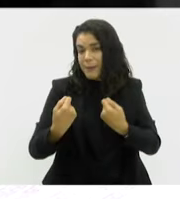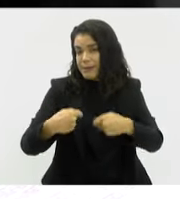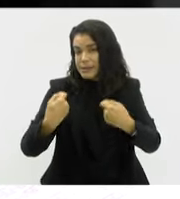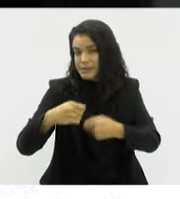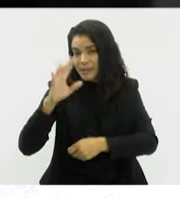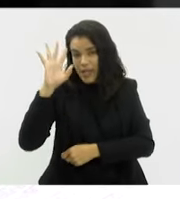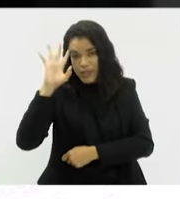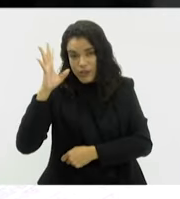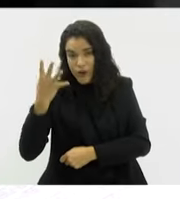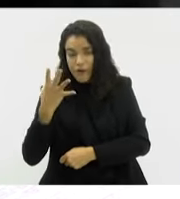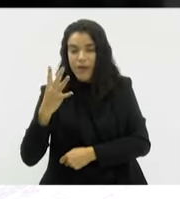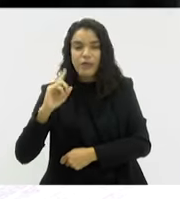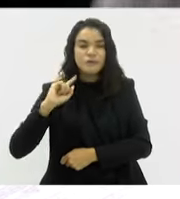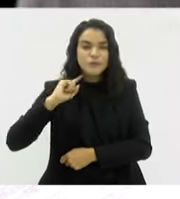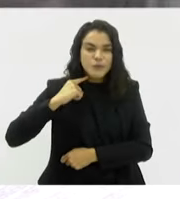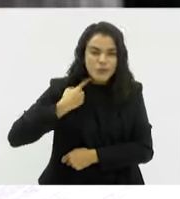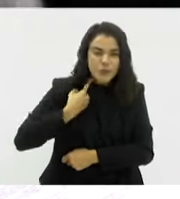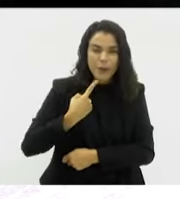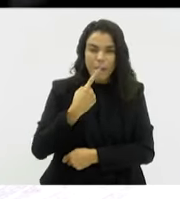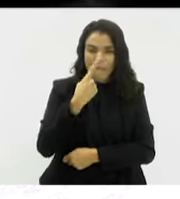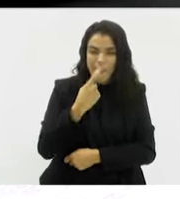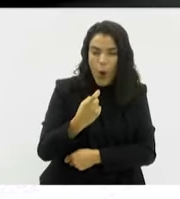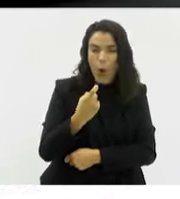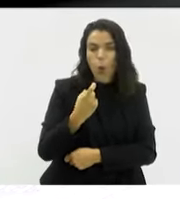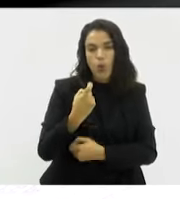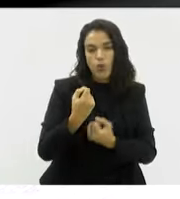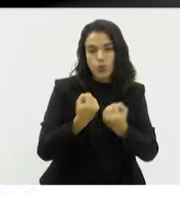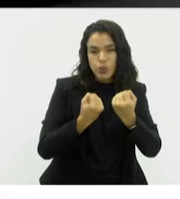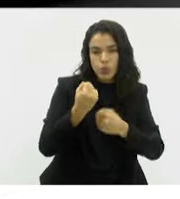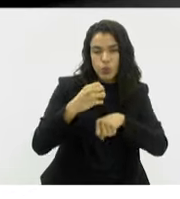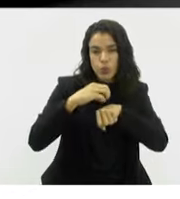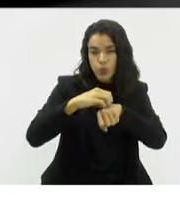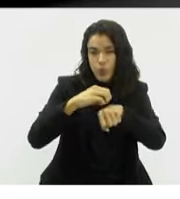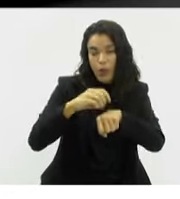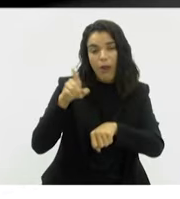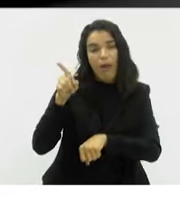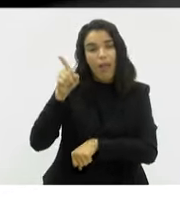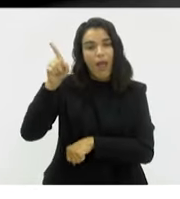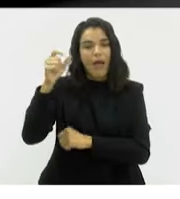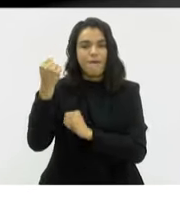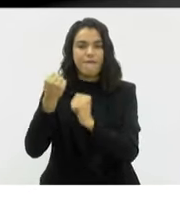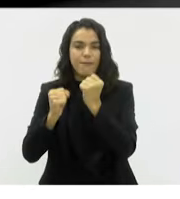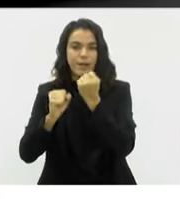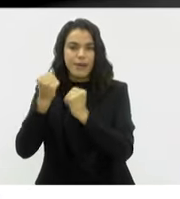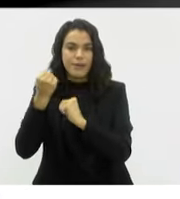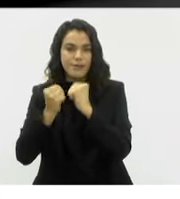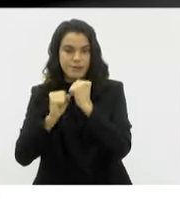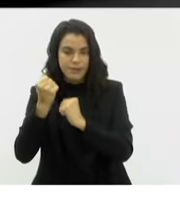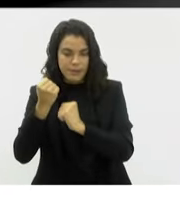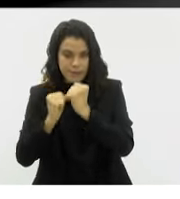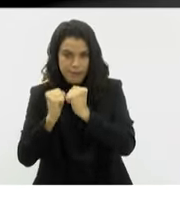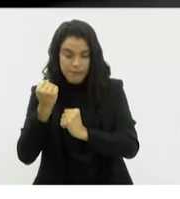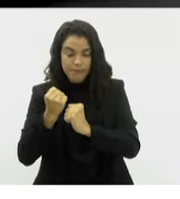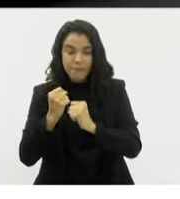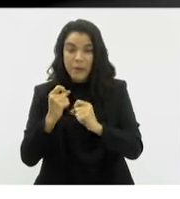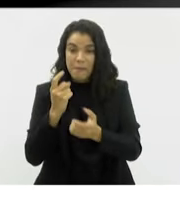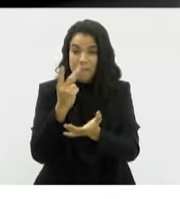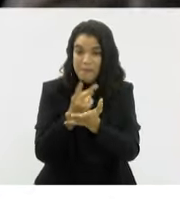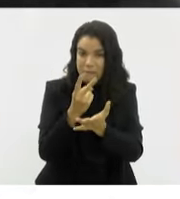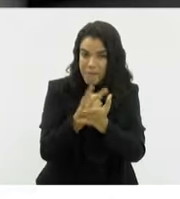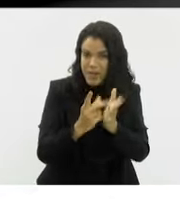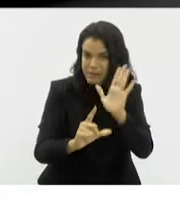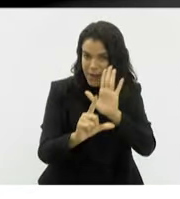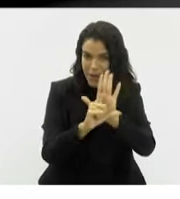não poluente dos veículos é a fabricação. Bom, nesta mesma lei, olha só